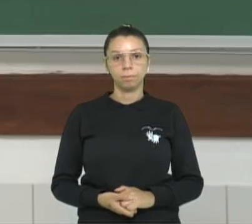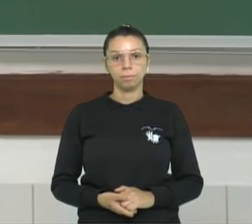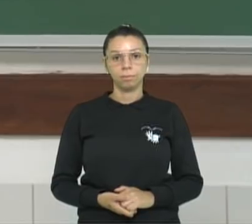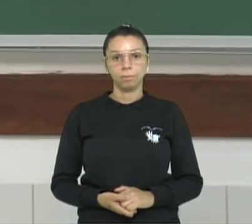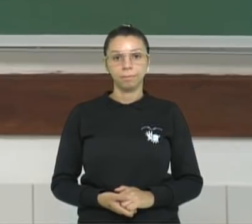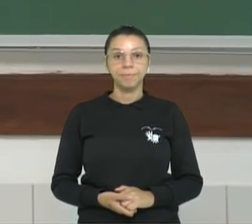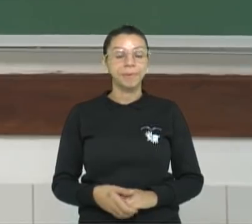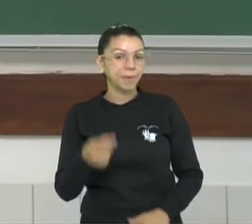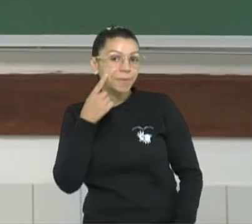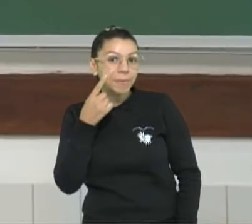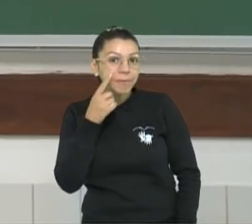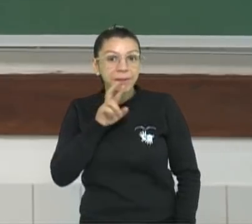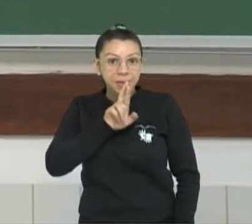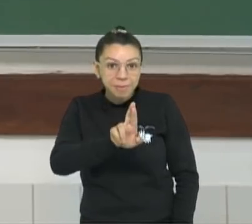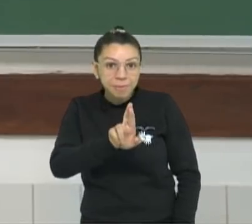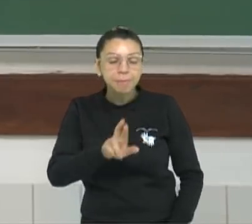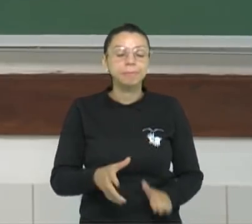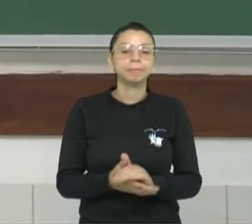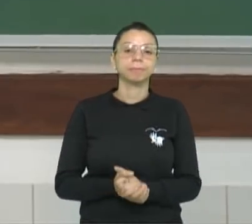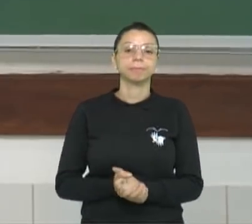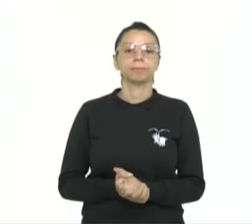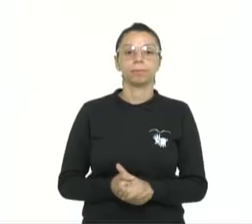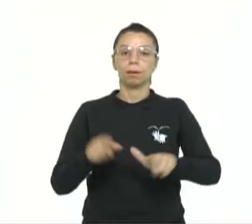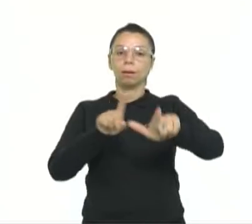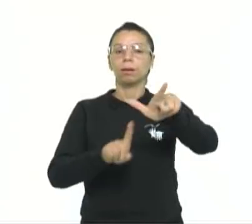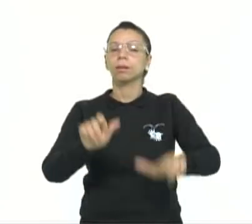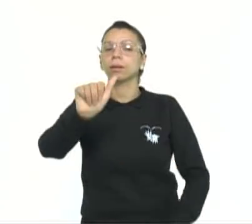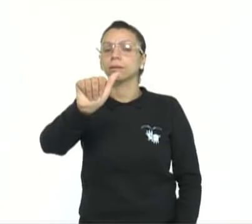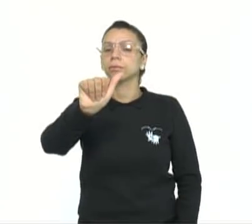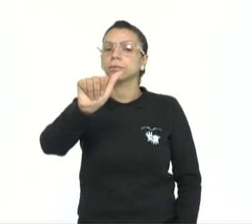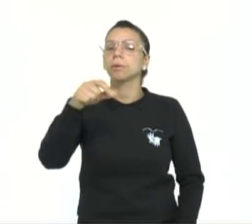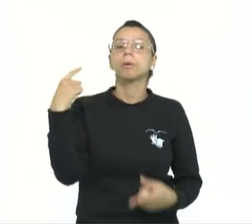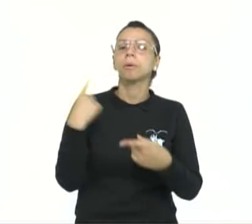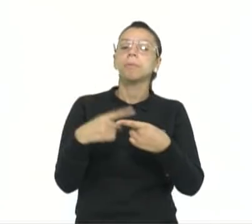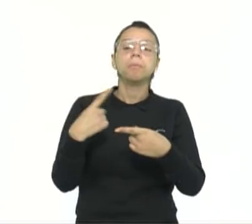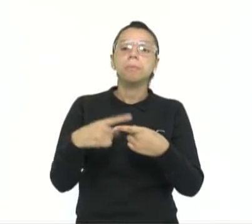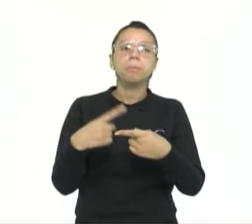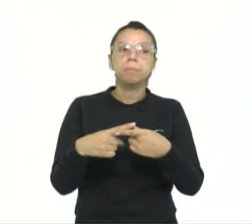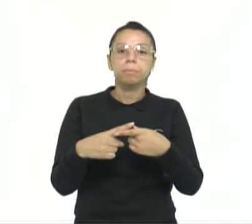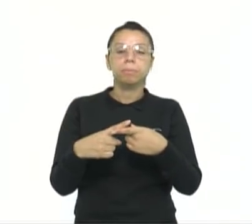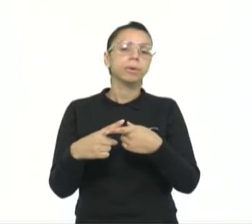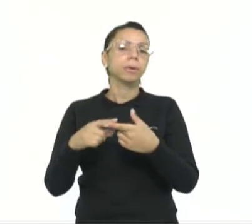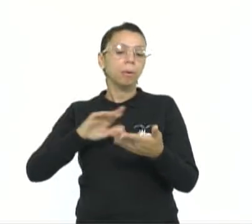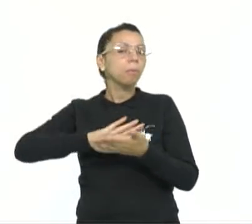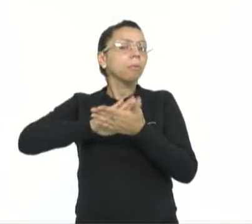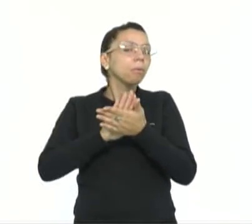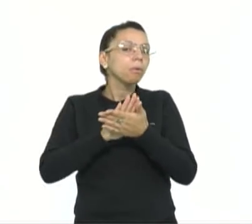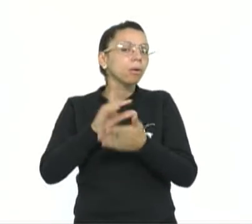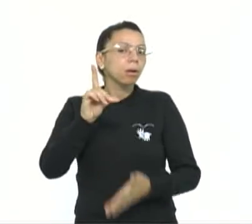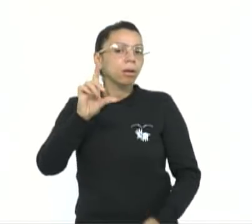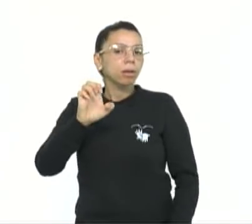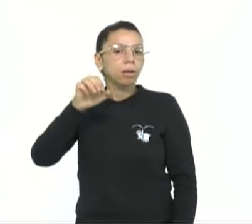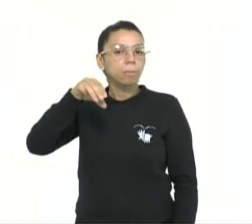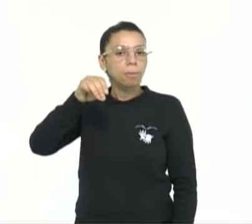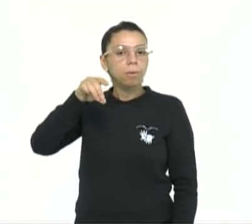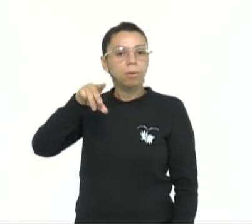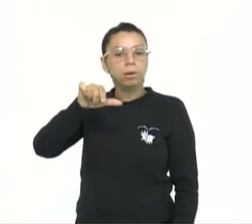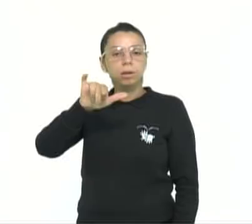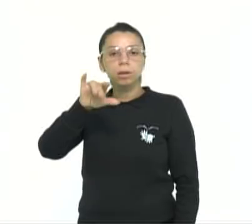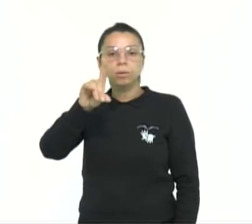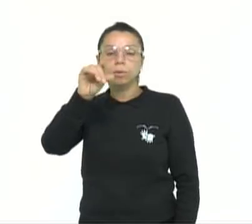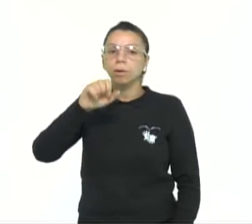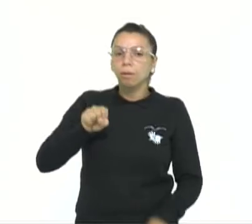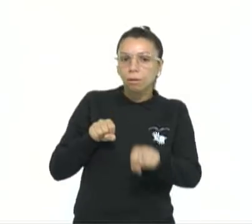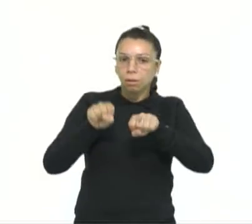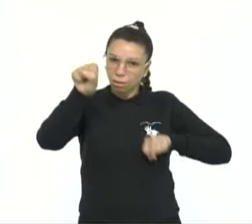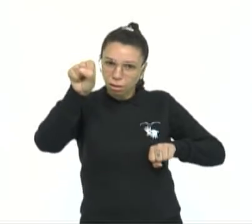Vamos conferir a sua resposta, então? Letra A, então, por que o Daredevil, o Demolidor, é considerado um super-herói? Ele só